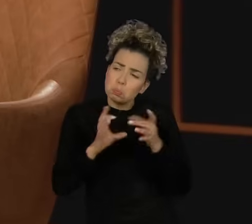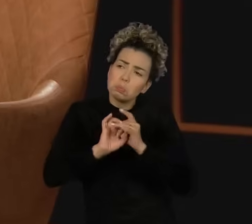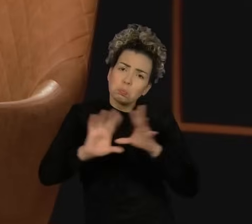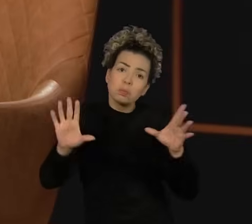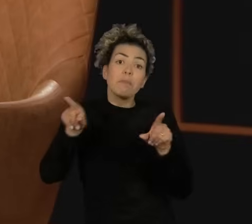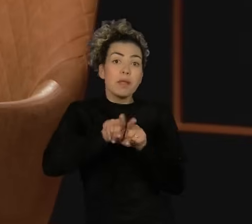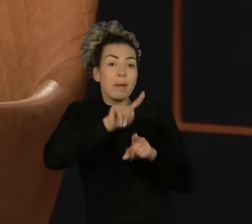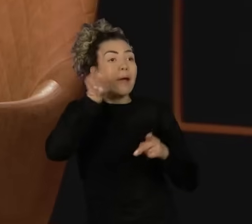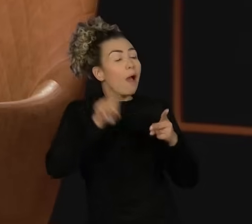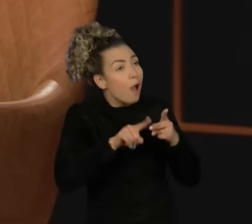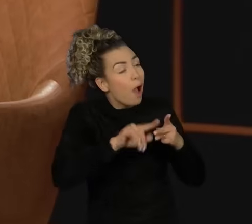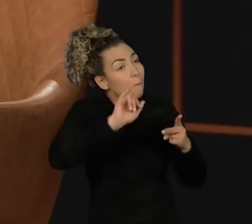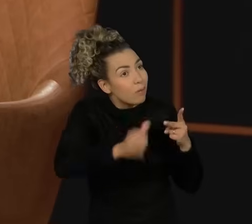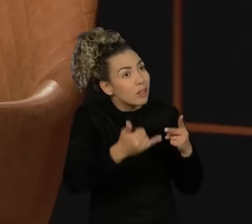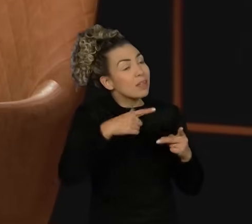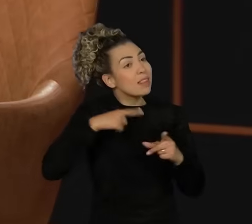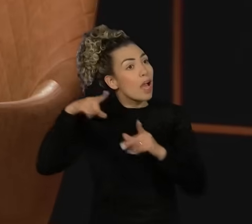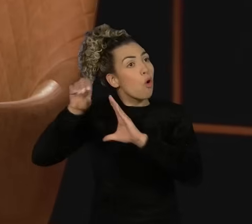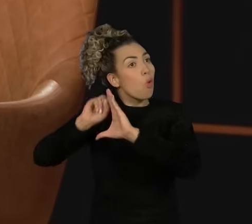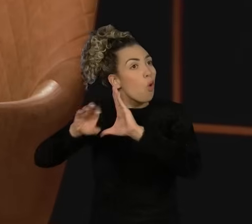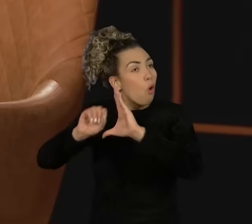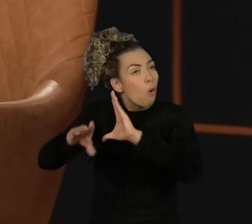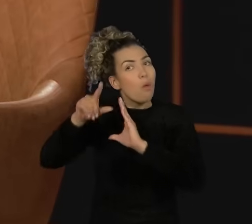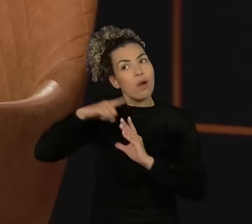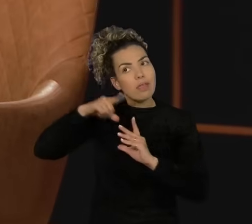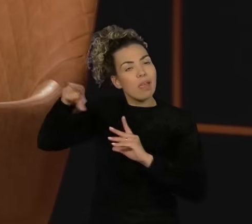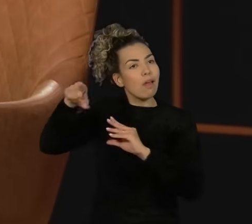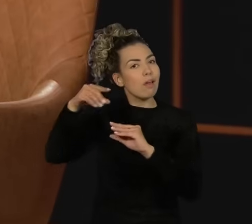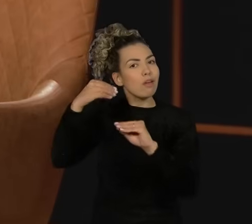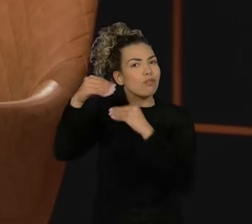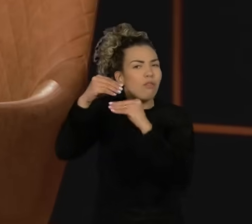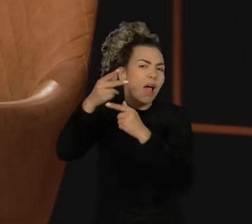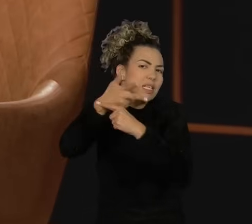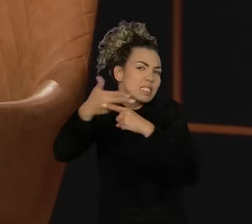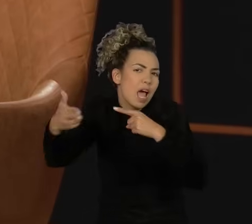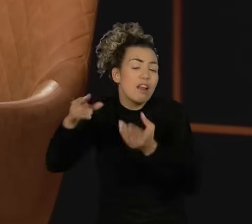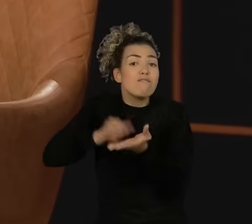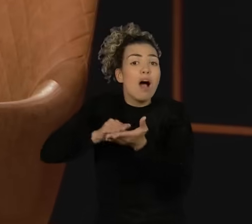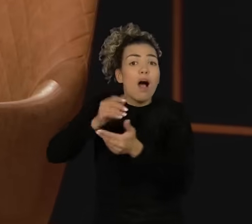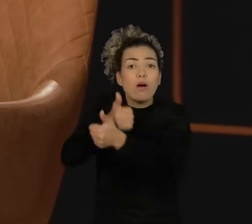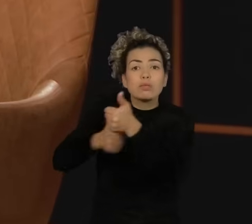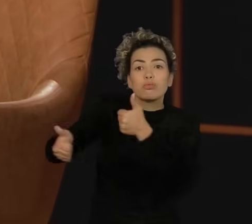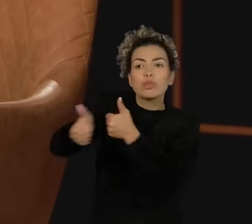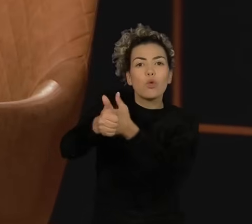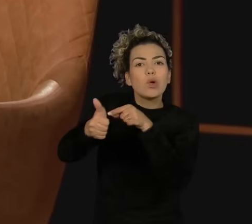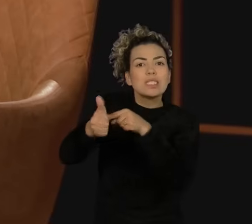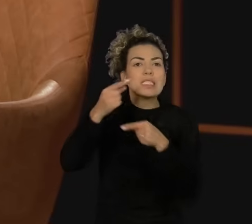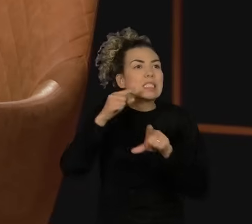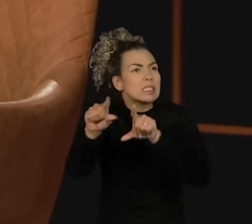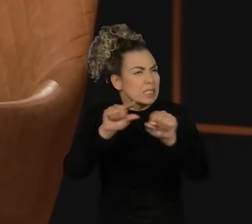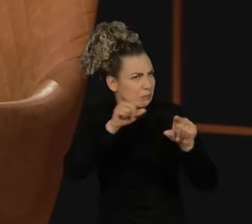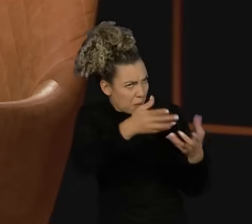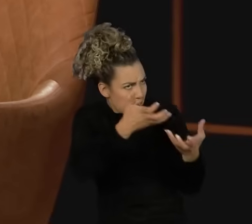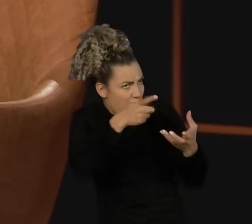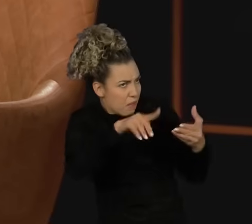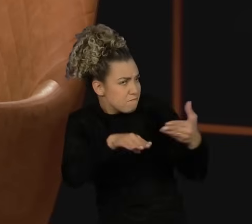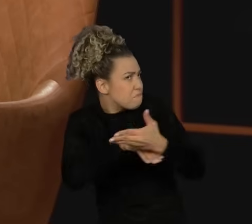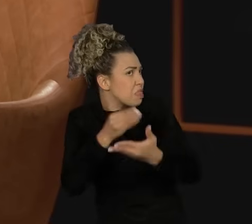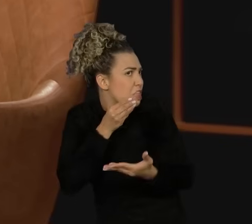atrás da protagonista. E você toparia fazer? Acho que você se enquadra no perfil. E eu falei,